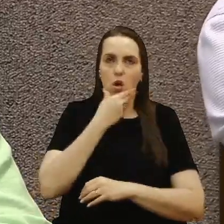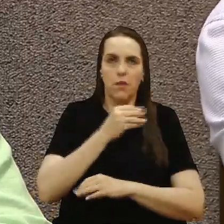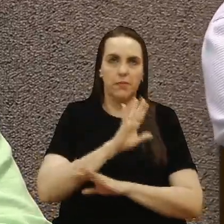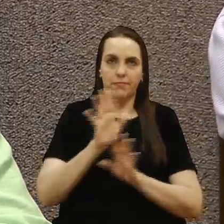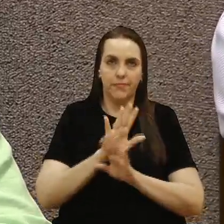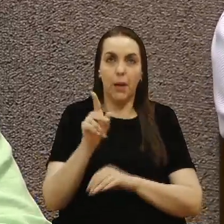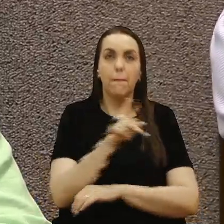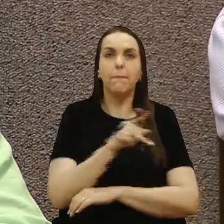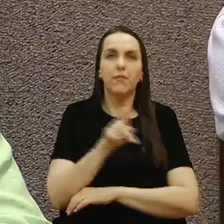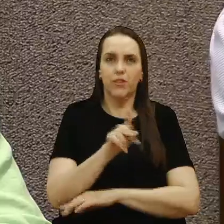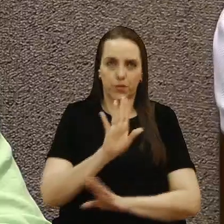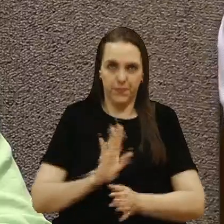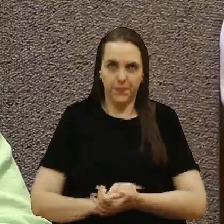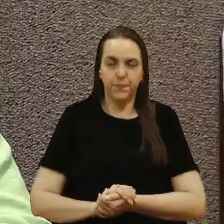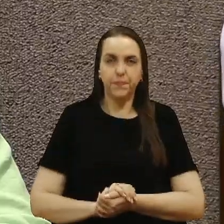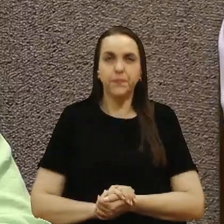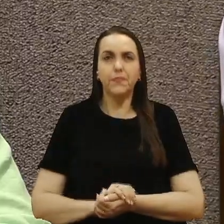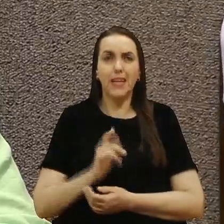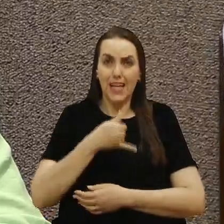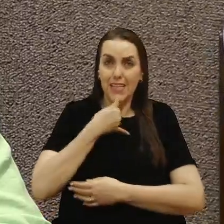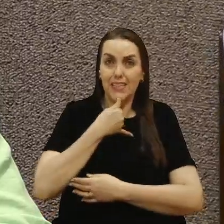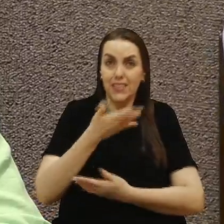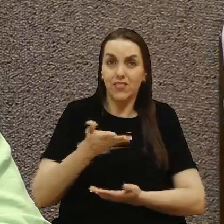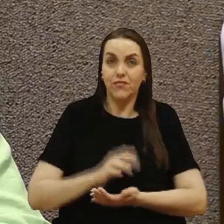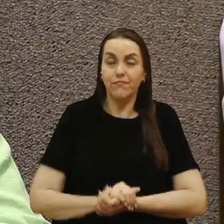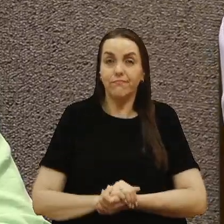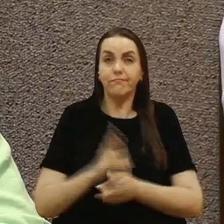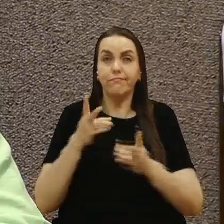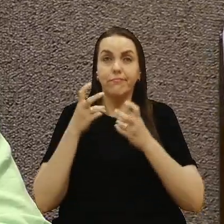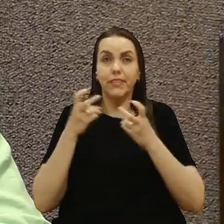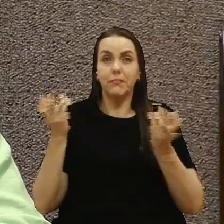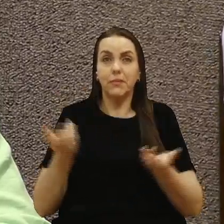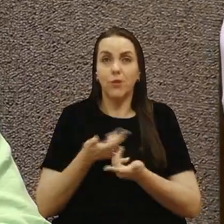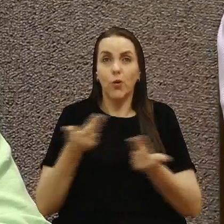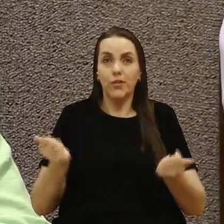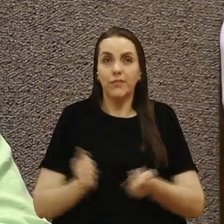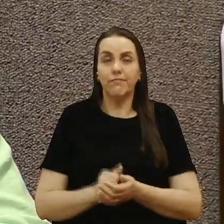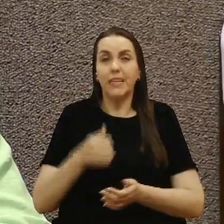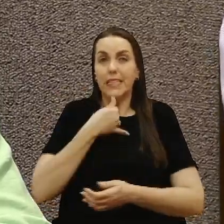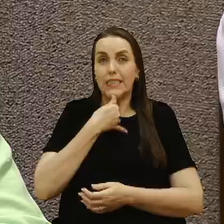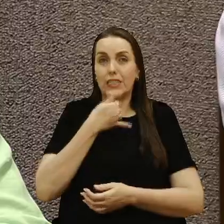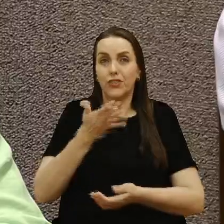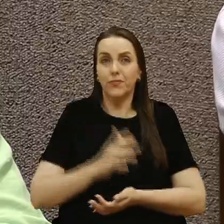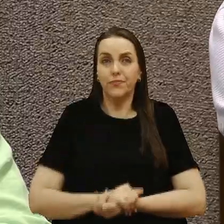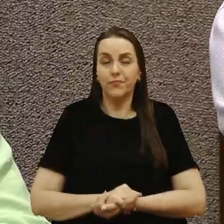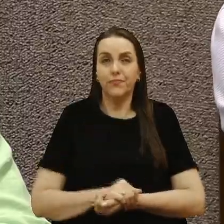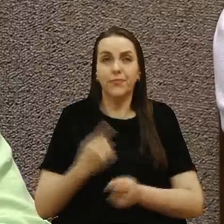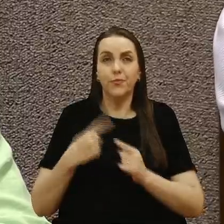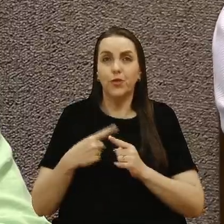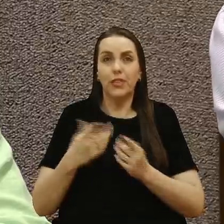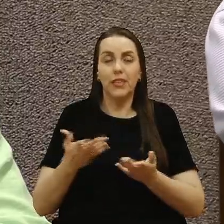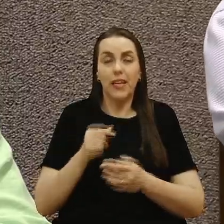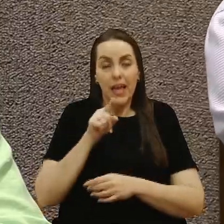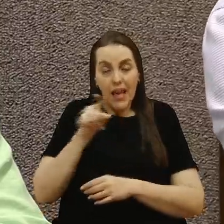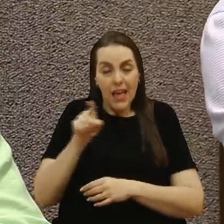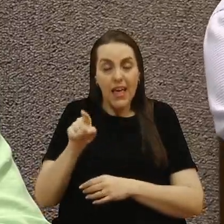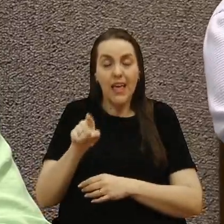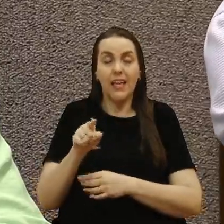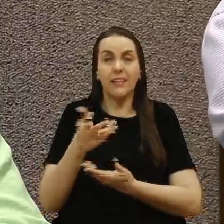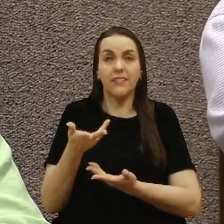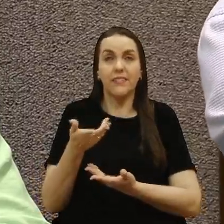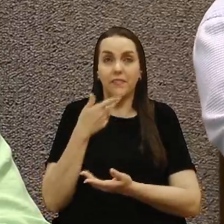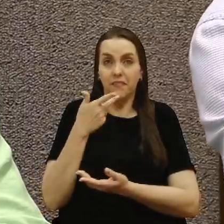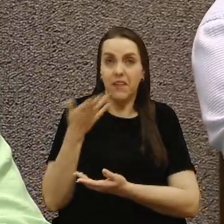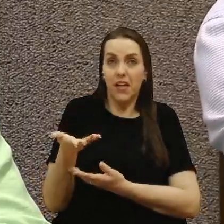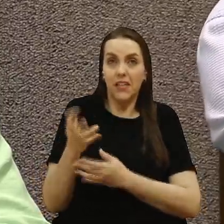enfim, professores, né? É muito triste a gente ver esse tipo de coisa. É muito triste, porque eles que se dizem,